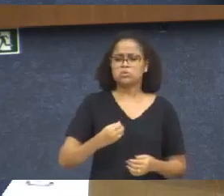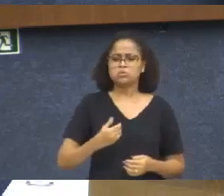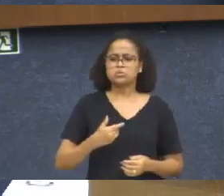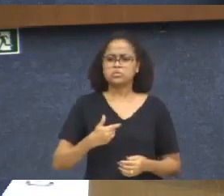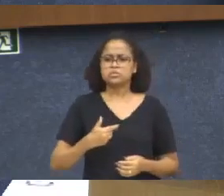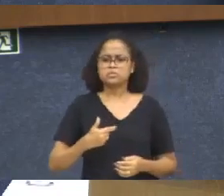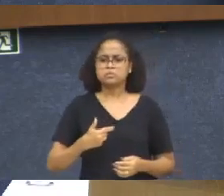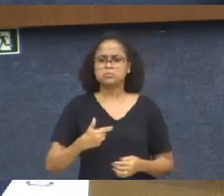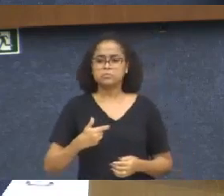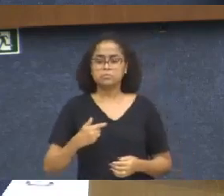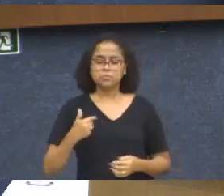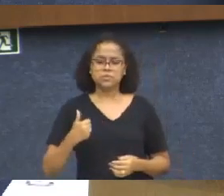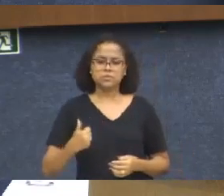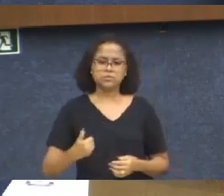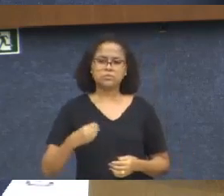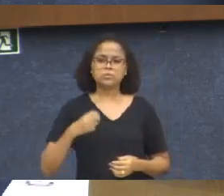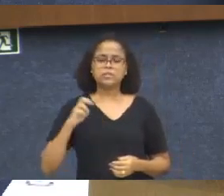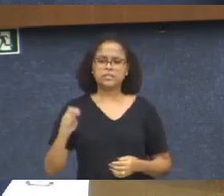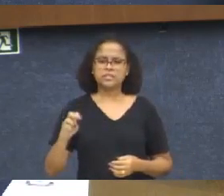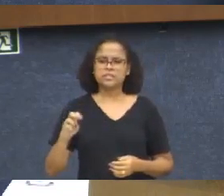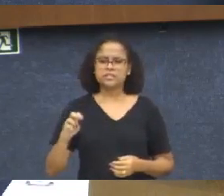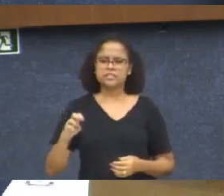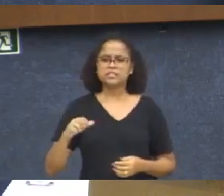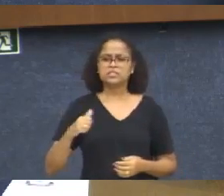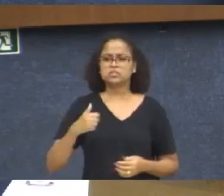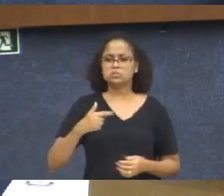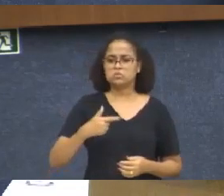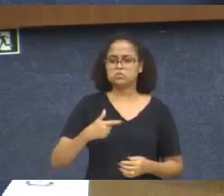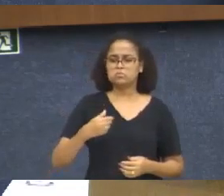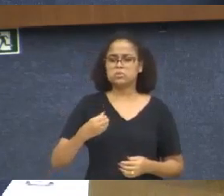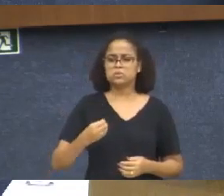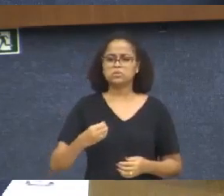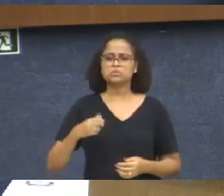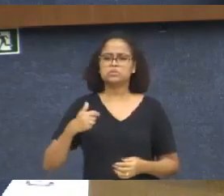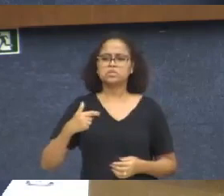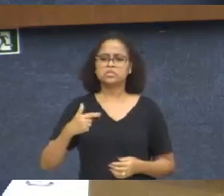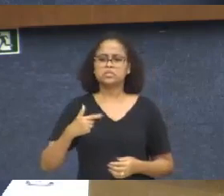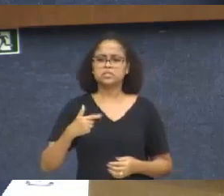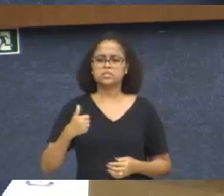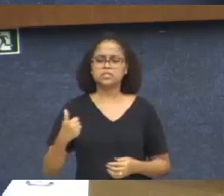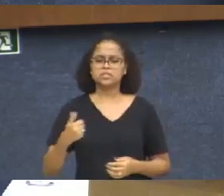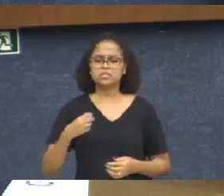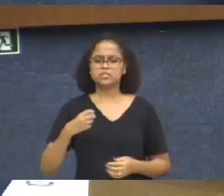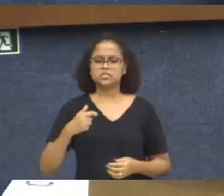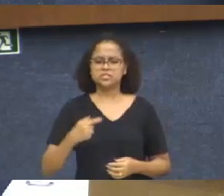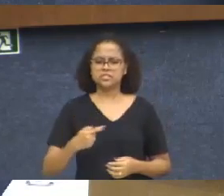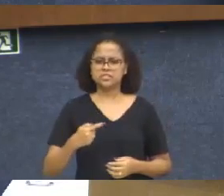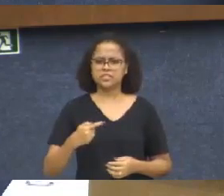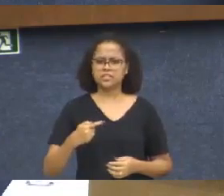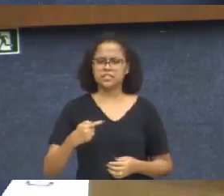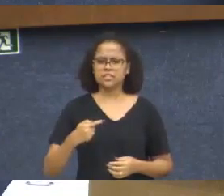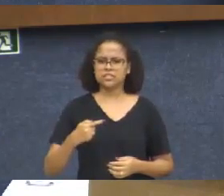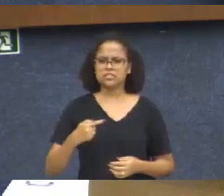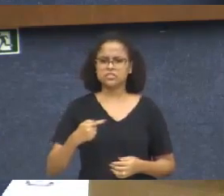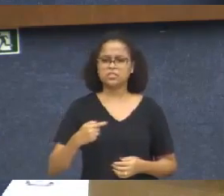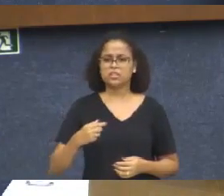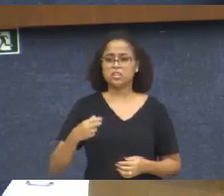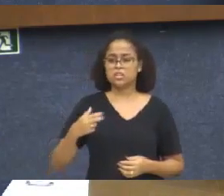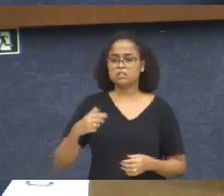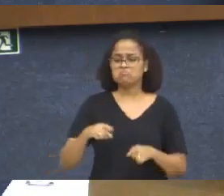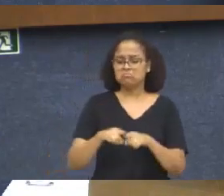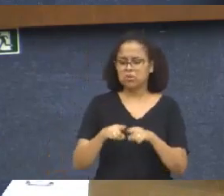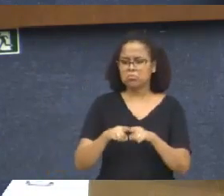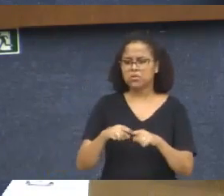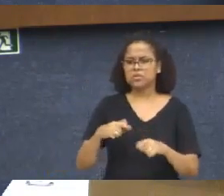2021, 2022 e 2023. Infelizmente, esse é o retrato do nosso país. Vossa Excelência tem